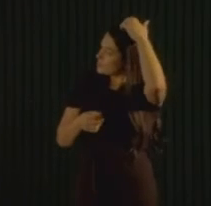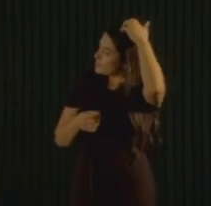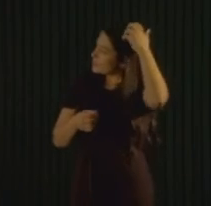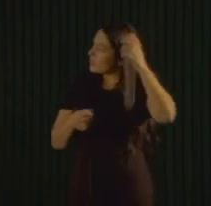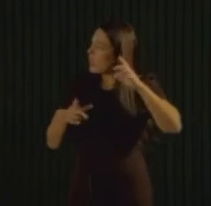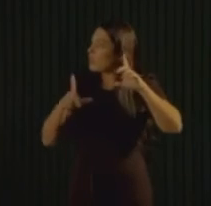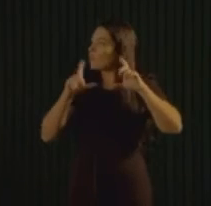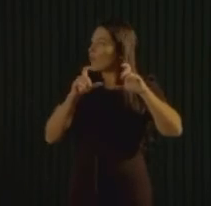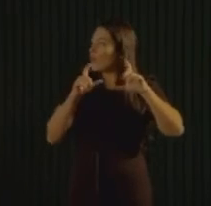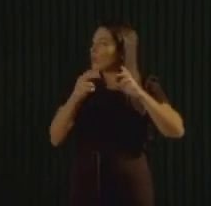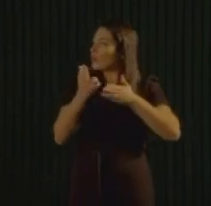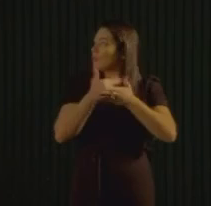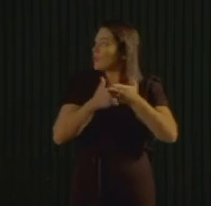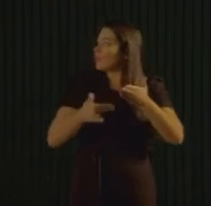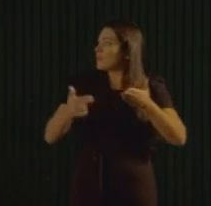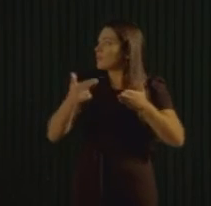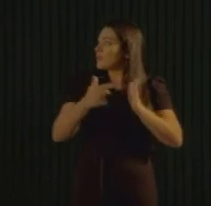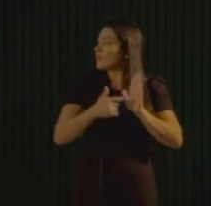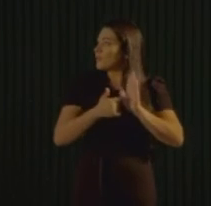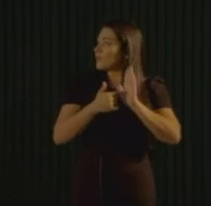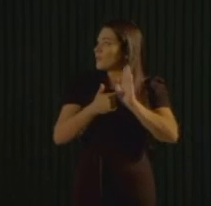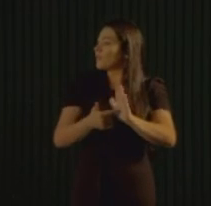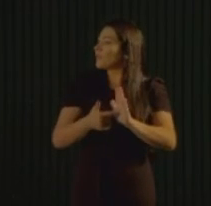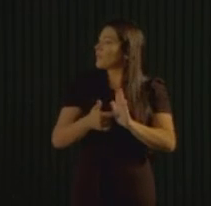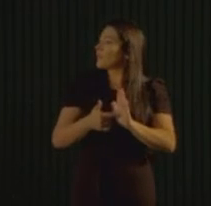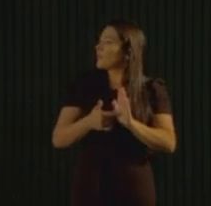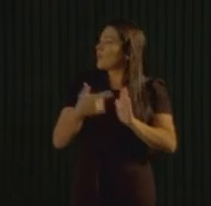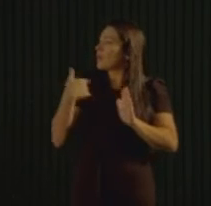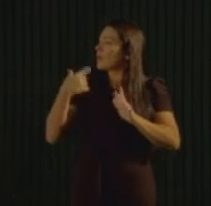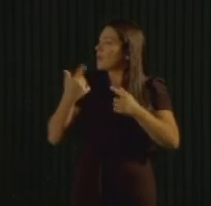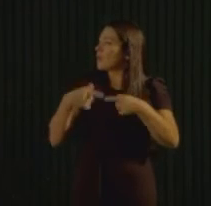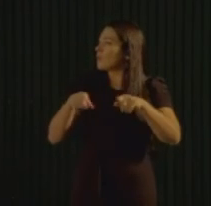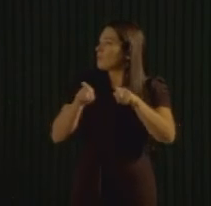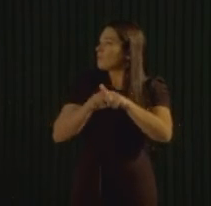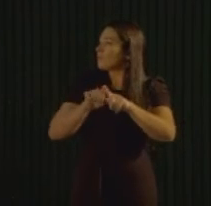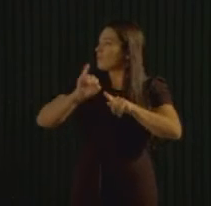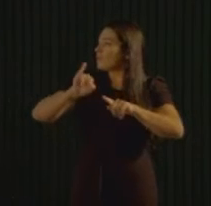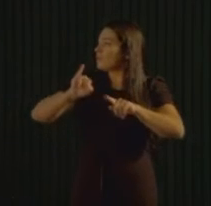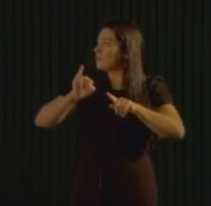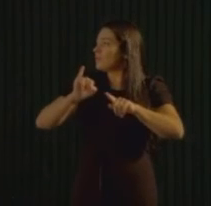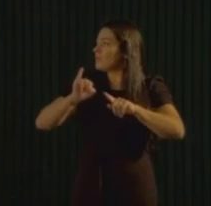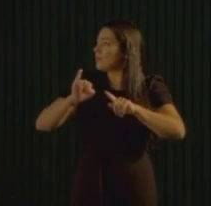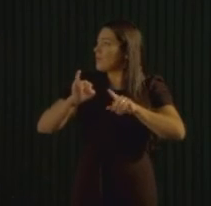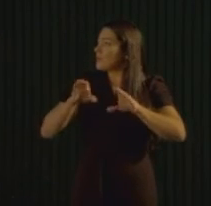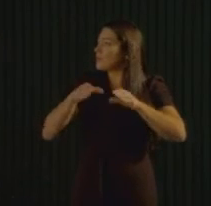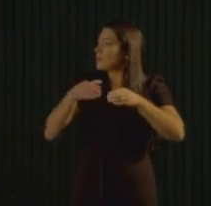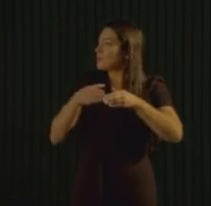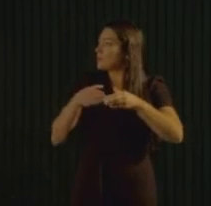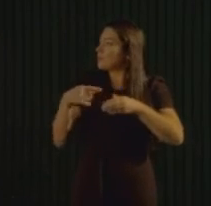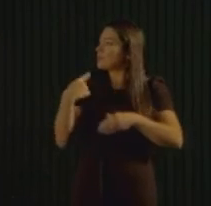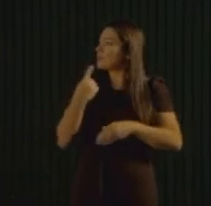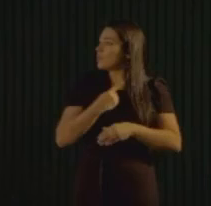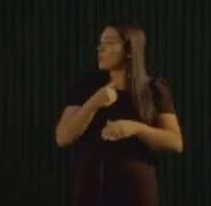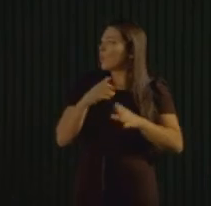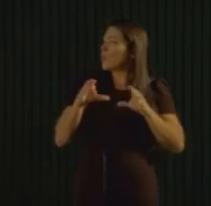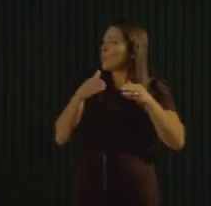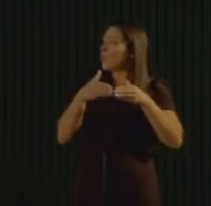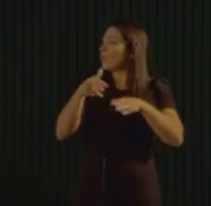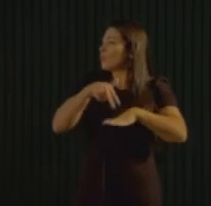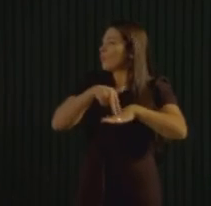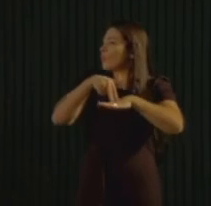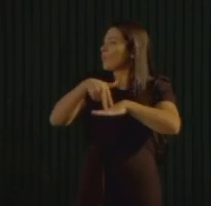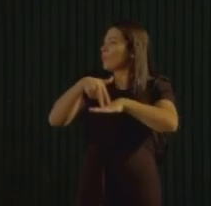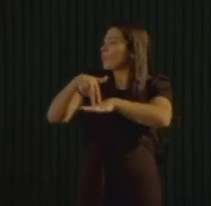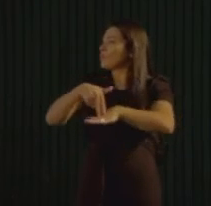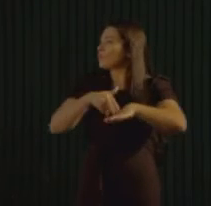Então, algumas fotos que falam da EcoSurf, estou terminando. Jack Johnson, que é um dos parceiros estratégicos da instituição. Fotos